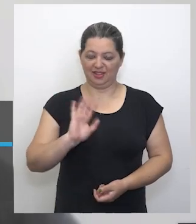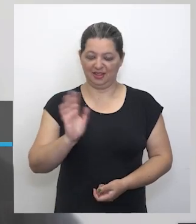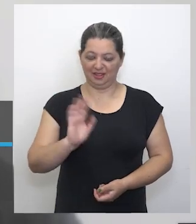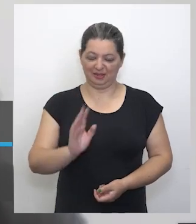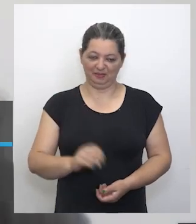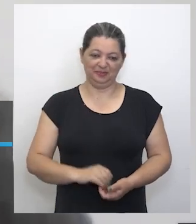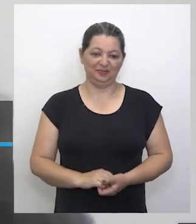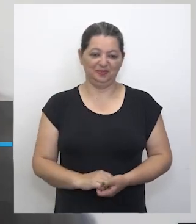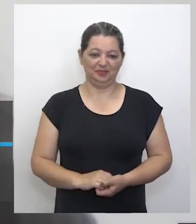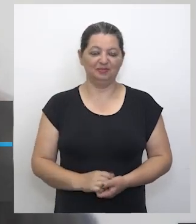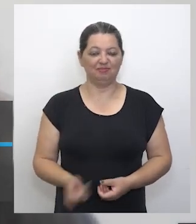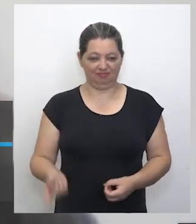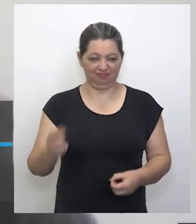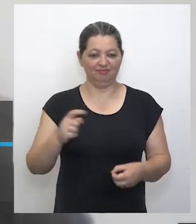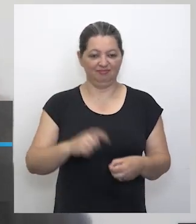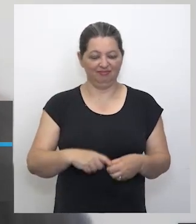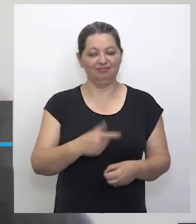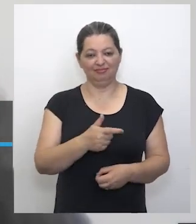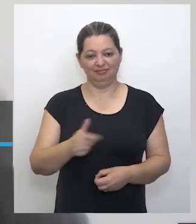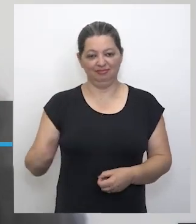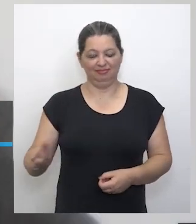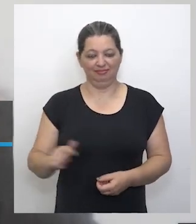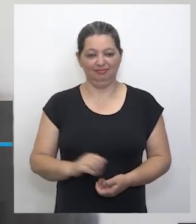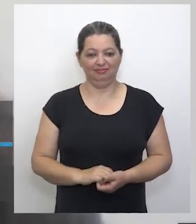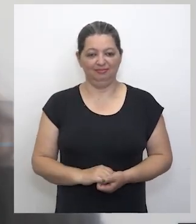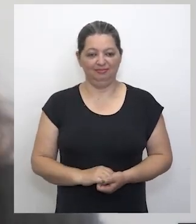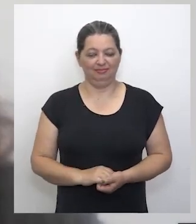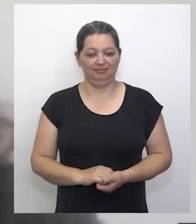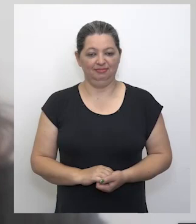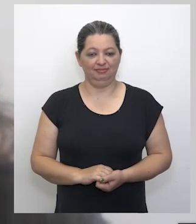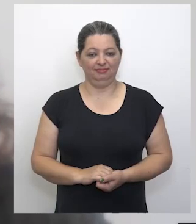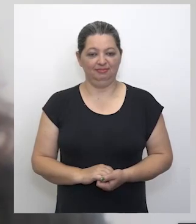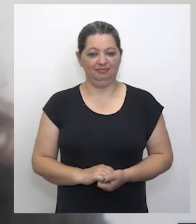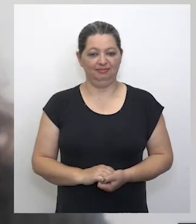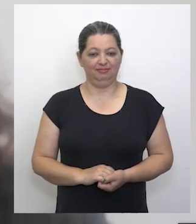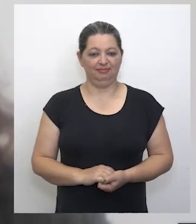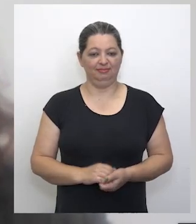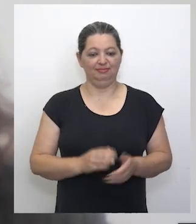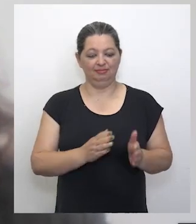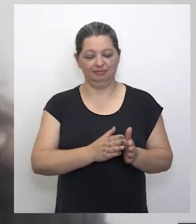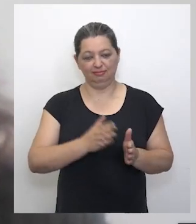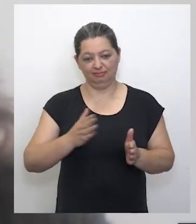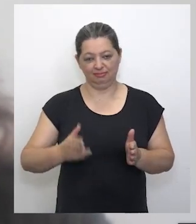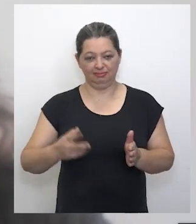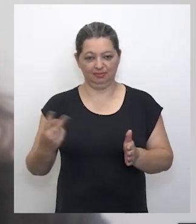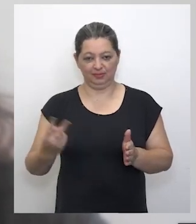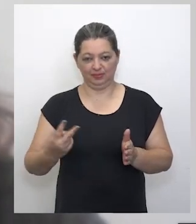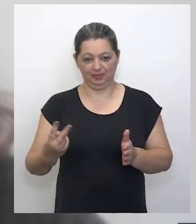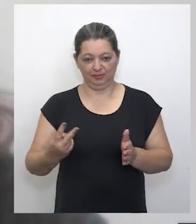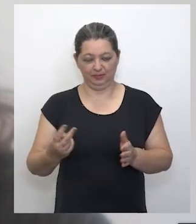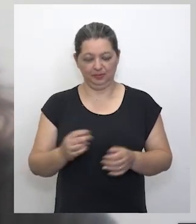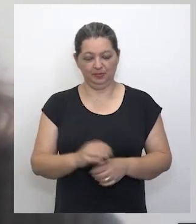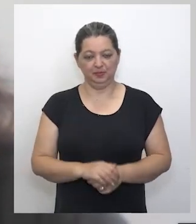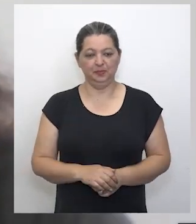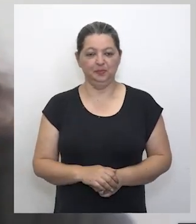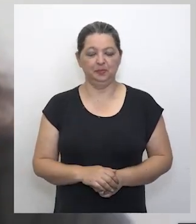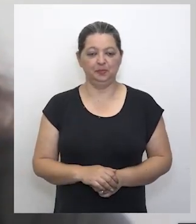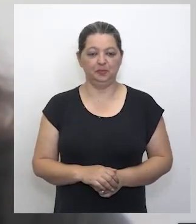Olá. Voltamos mais uma vez, né, com a segunda parte do